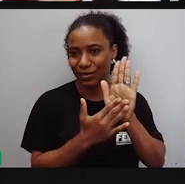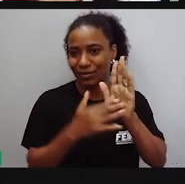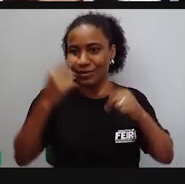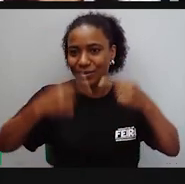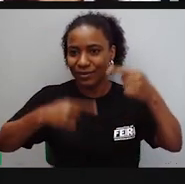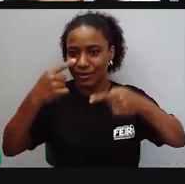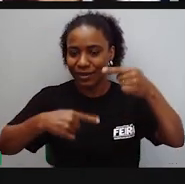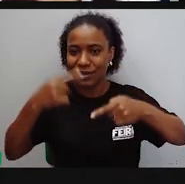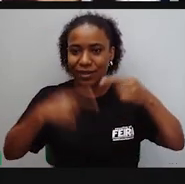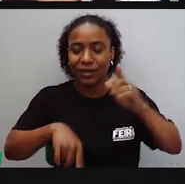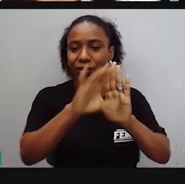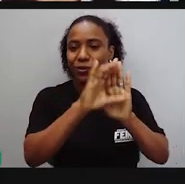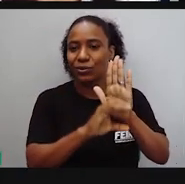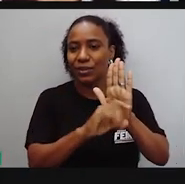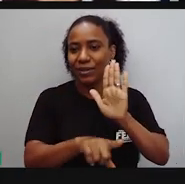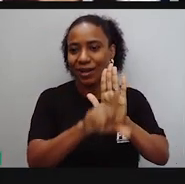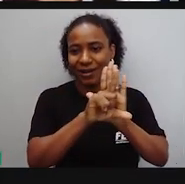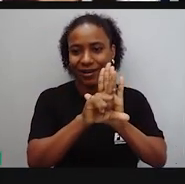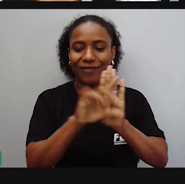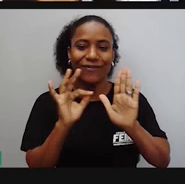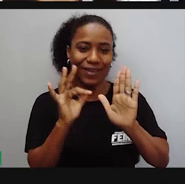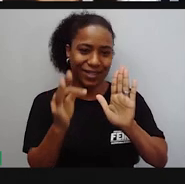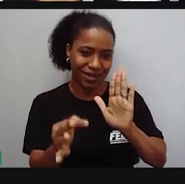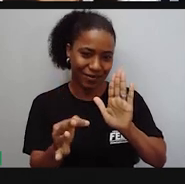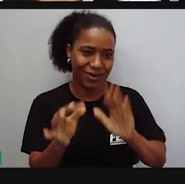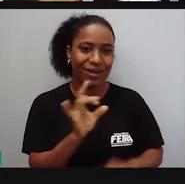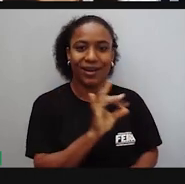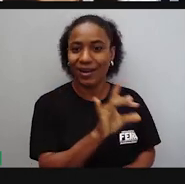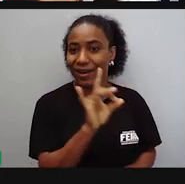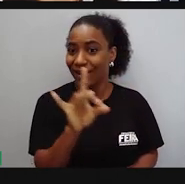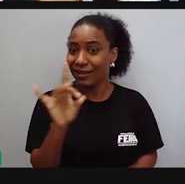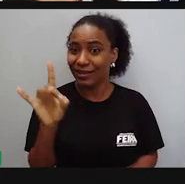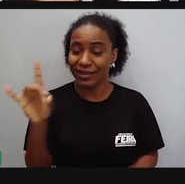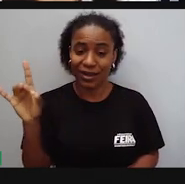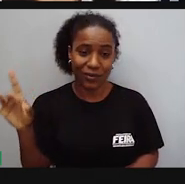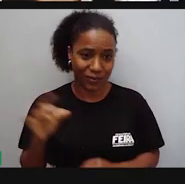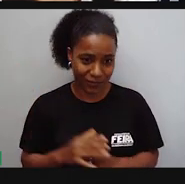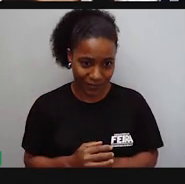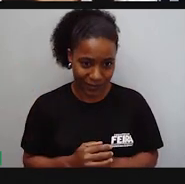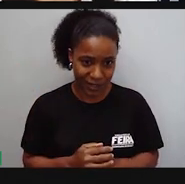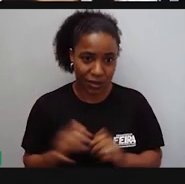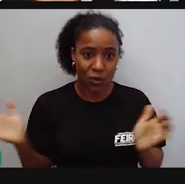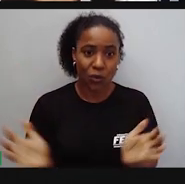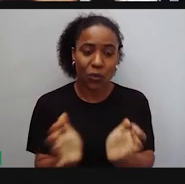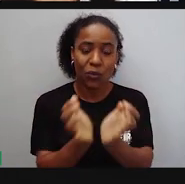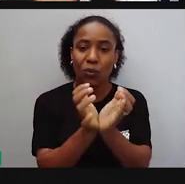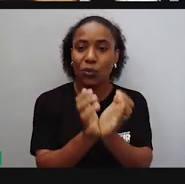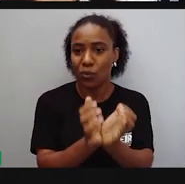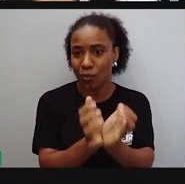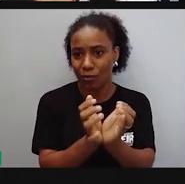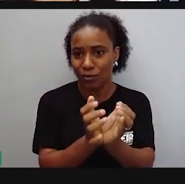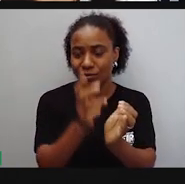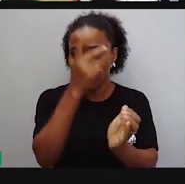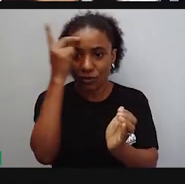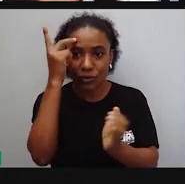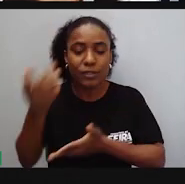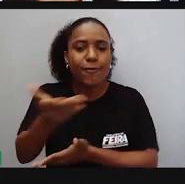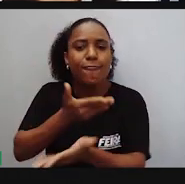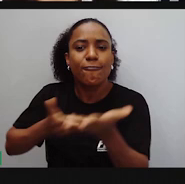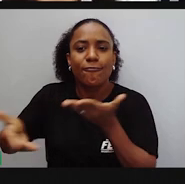Conjunto de direitos e deveres exercidos por um indivíduo que vive em sociedade. É algo